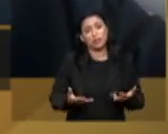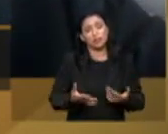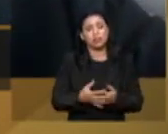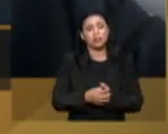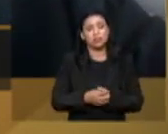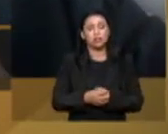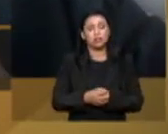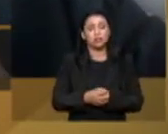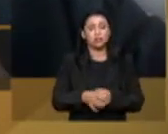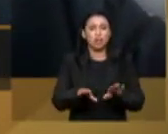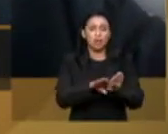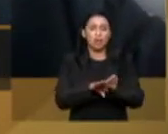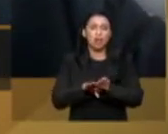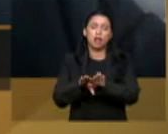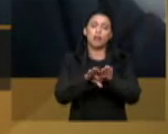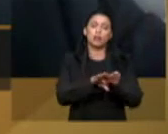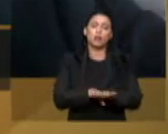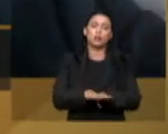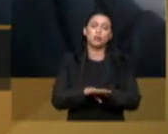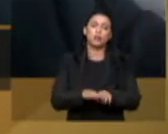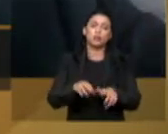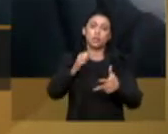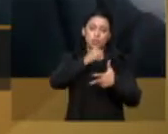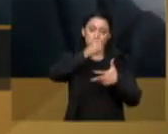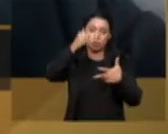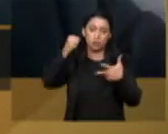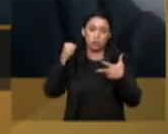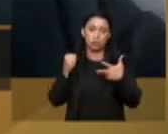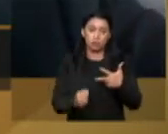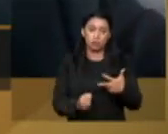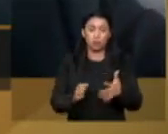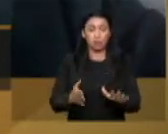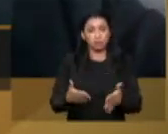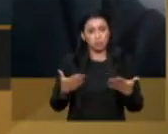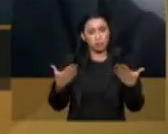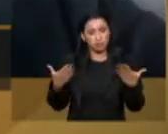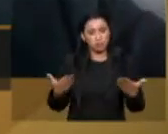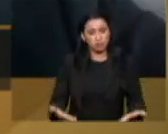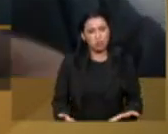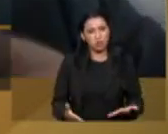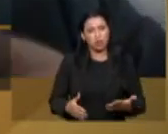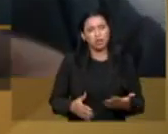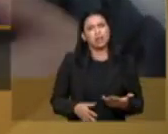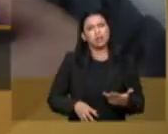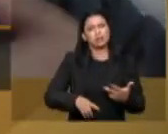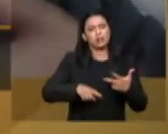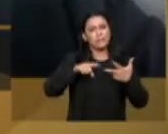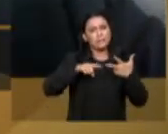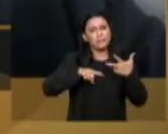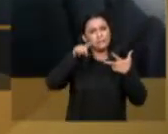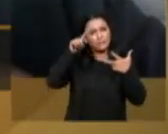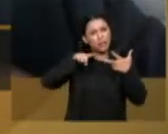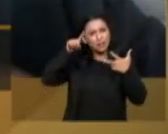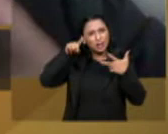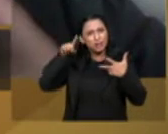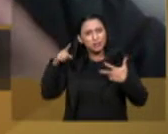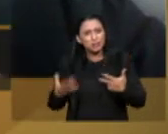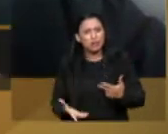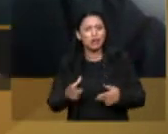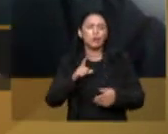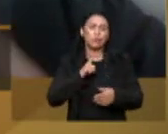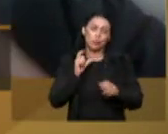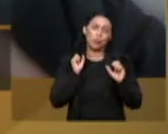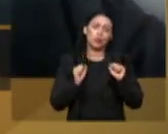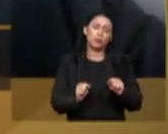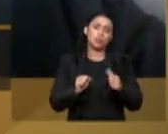relação harmônica entre os poderes. Desse modo, esta variação de alíquota pode ser dada